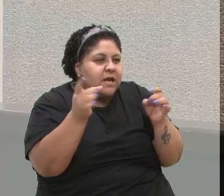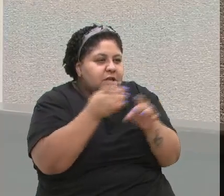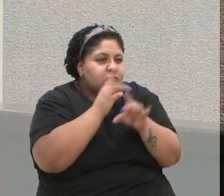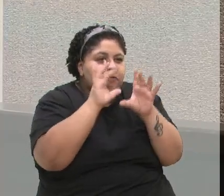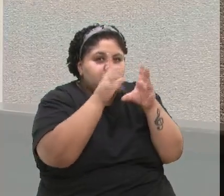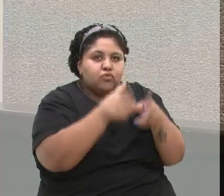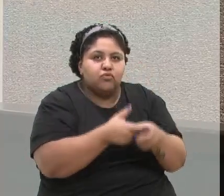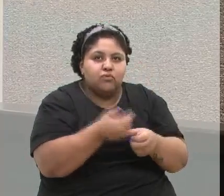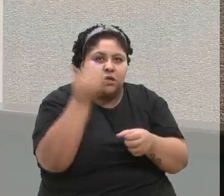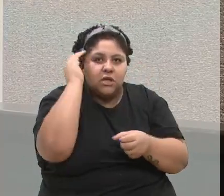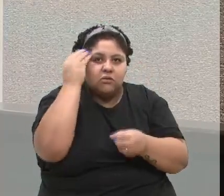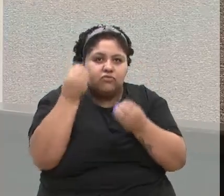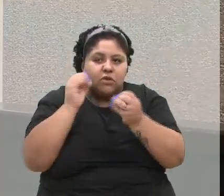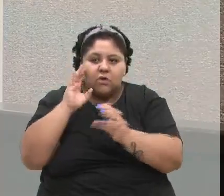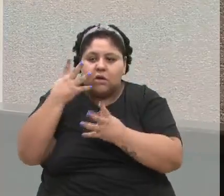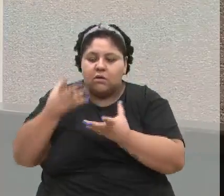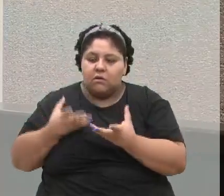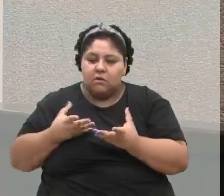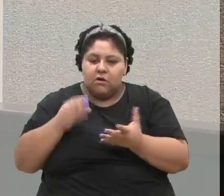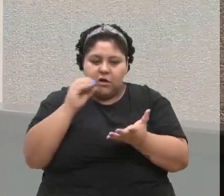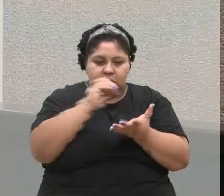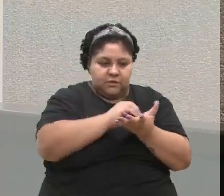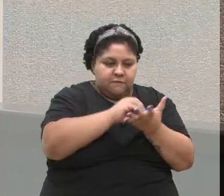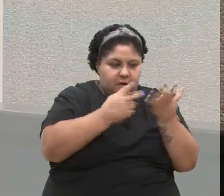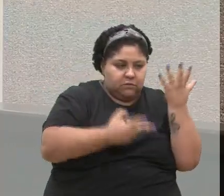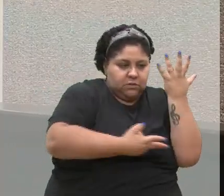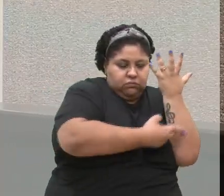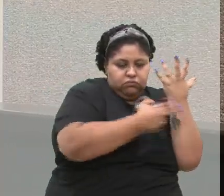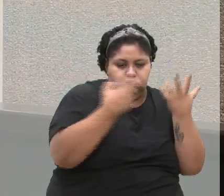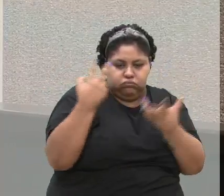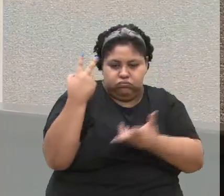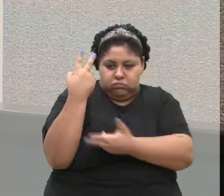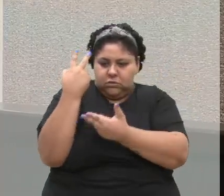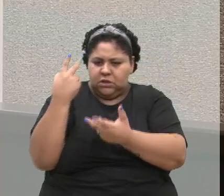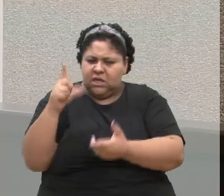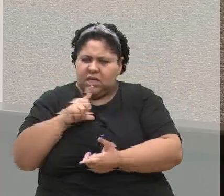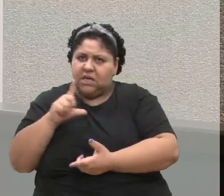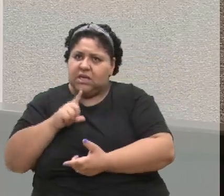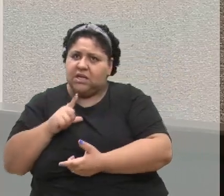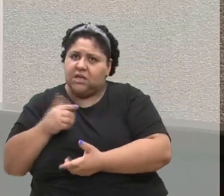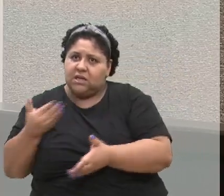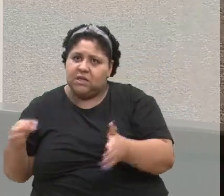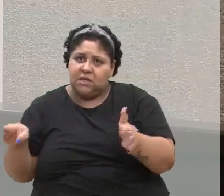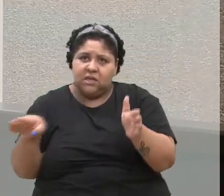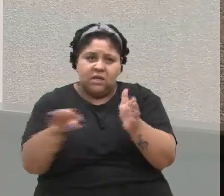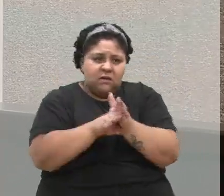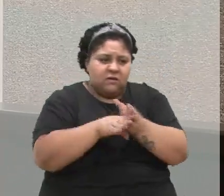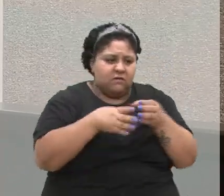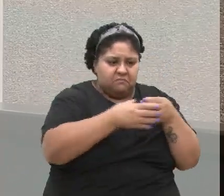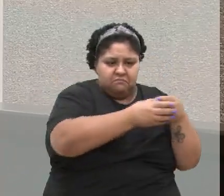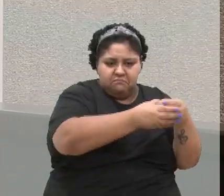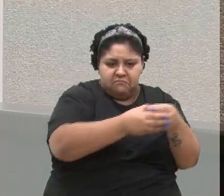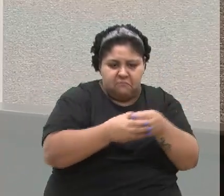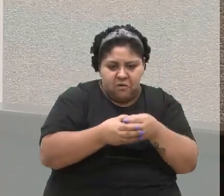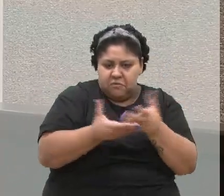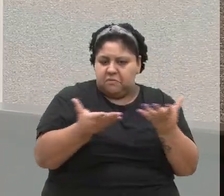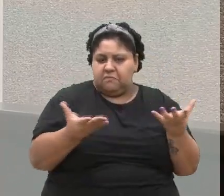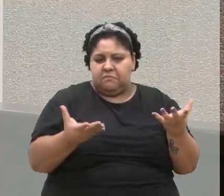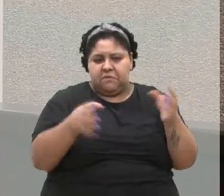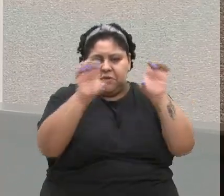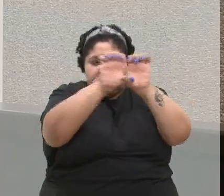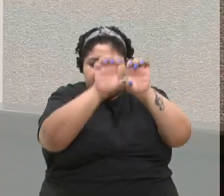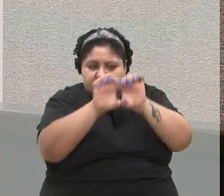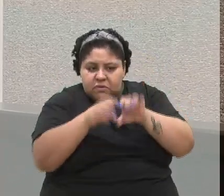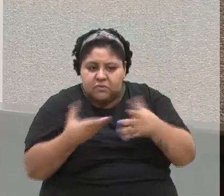Eu não sei o que está acontecendo, se falta roçadeira, que nem o Bressan falou, agora tem roçadeira que chega, se falta equipe, se falta estrutura,